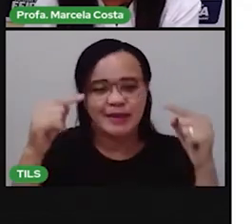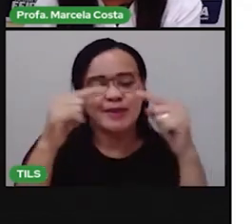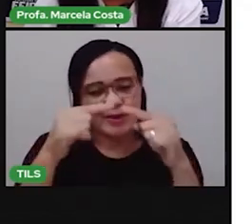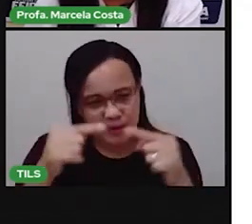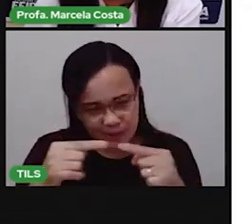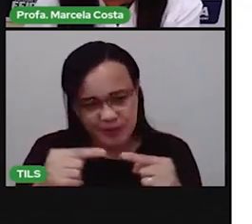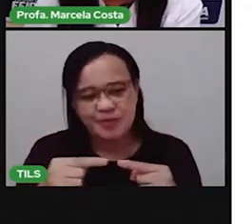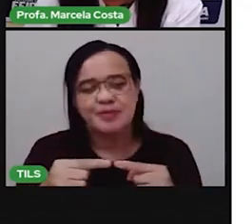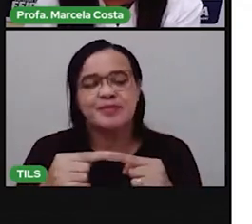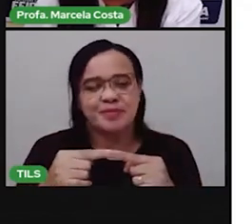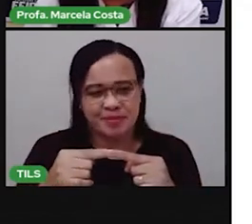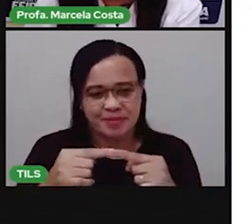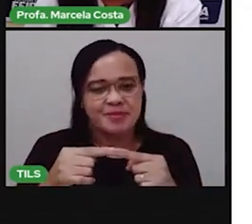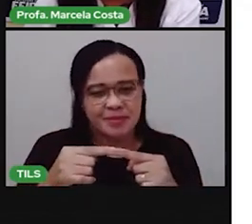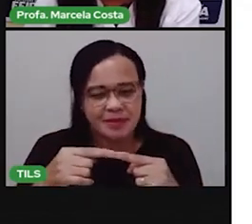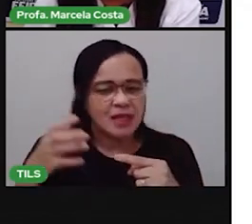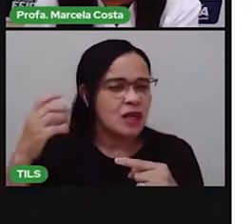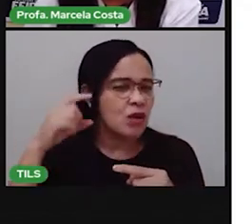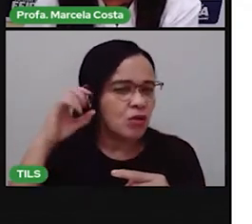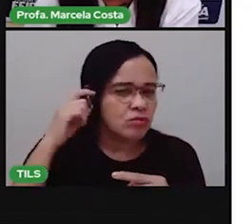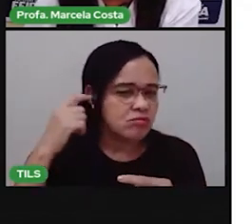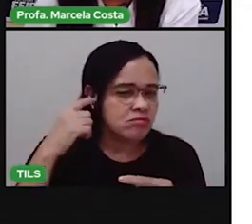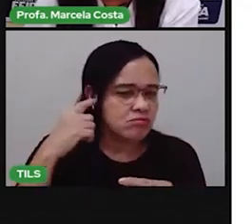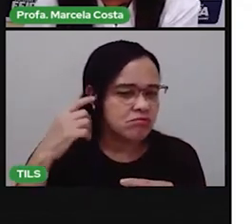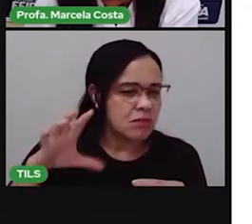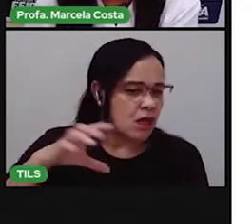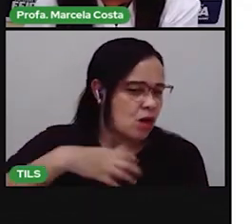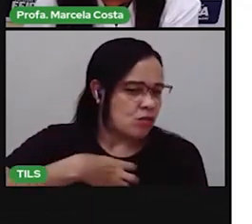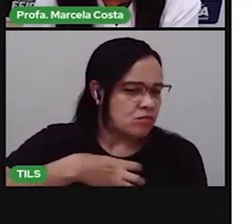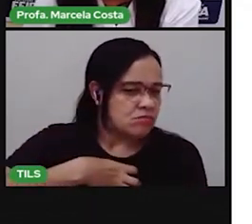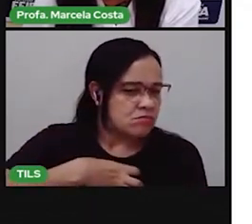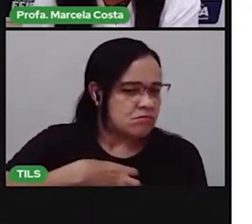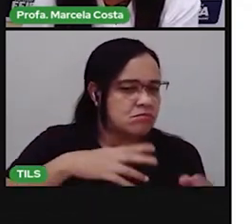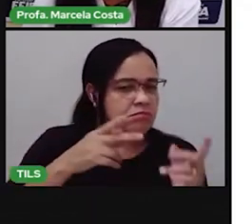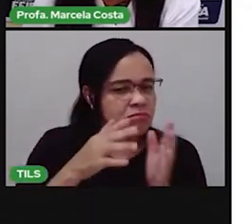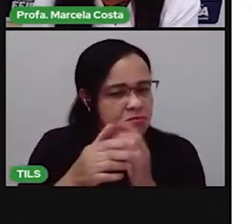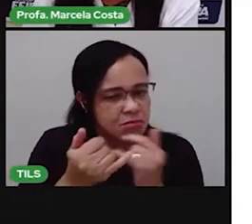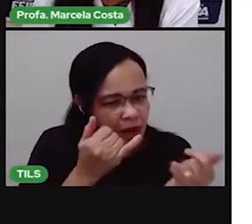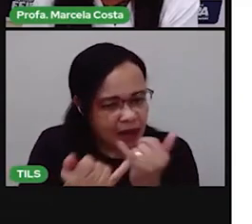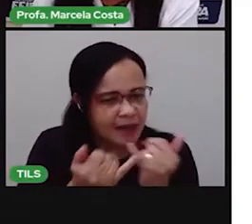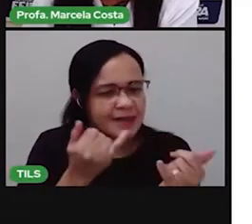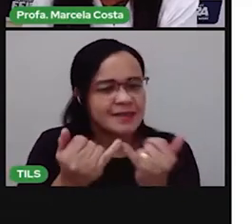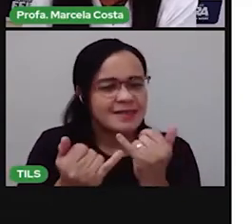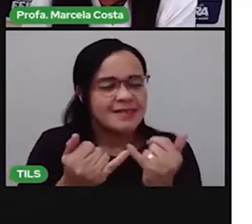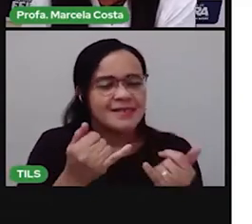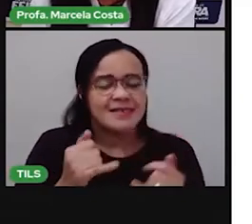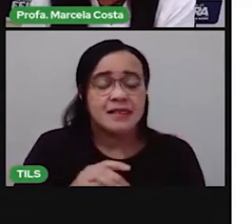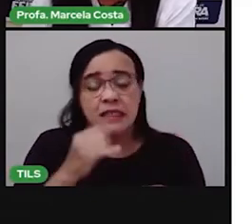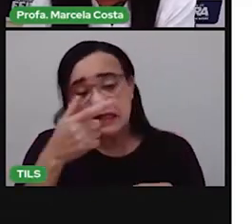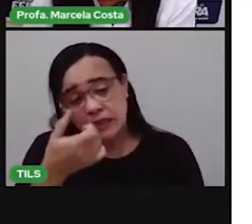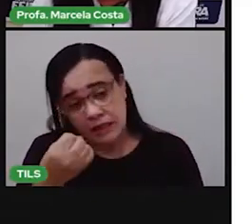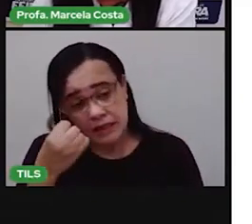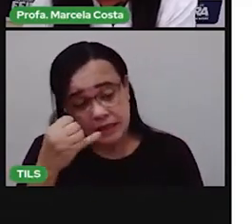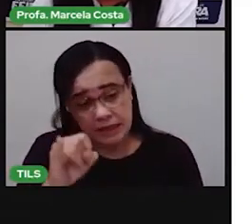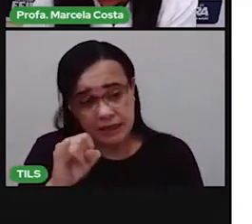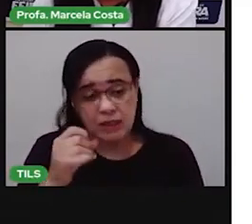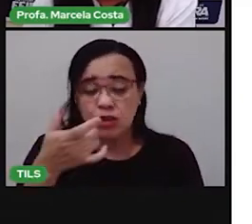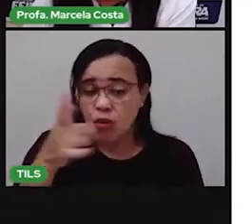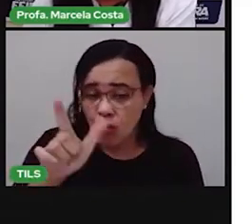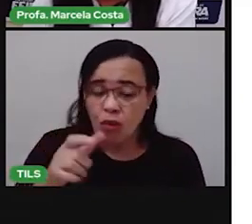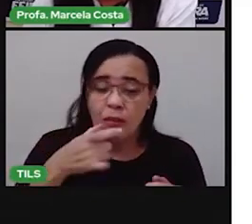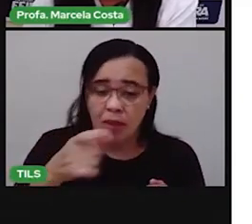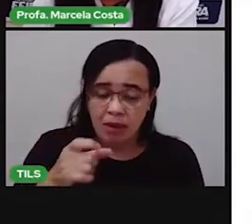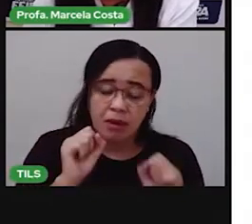né? Isso, elas têm um som semelhante. Muito bem. Se você escrever outra palavra que não foi jogo, foi